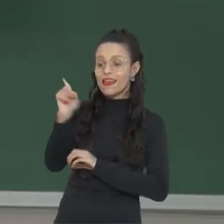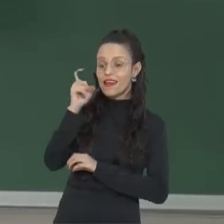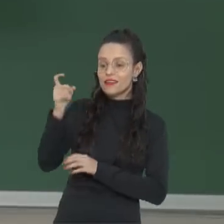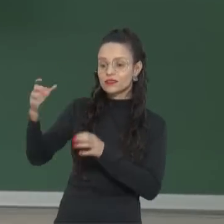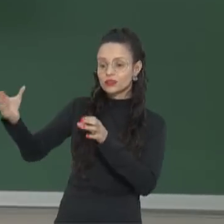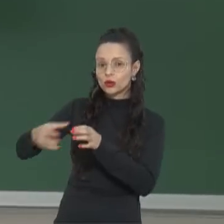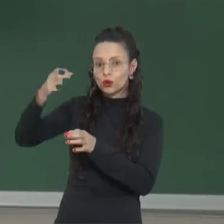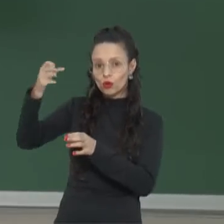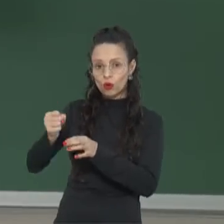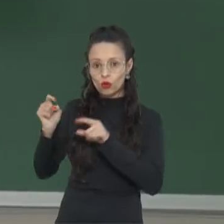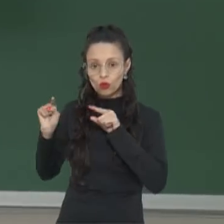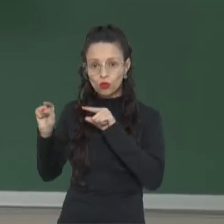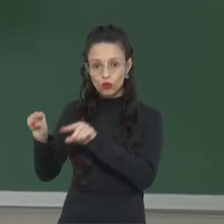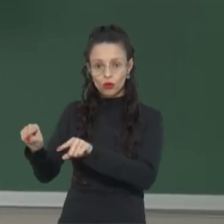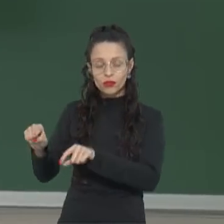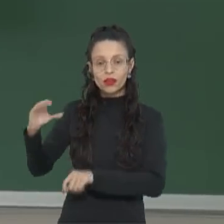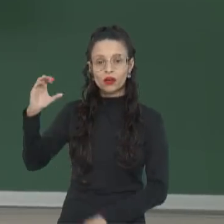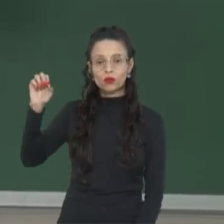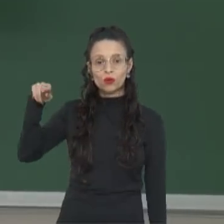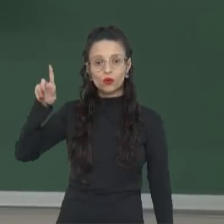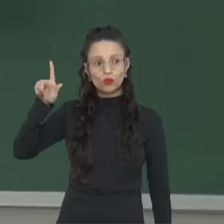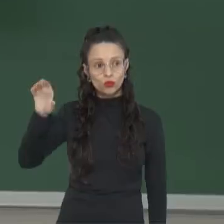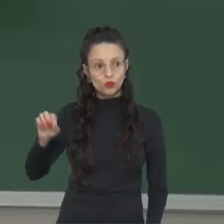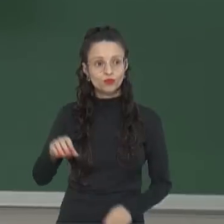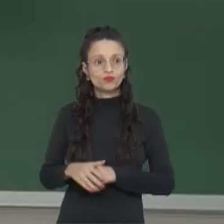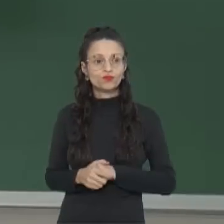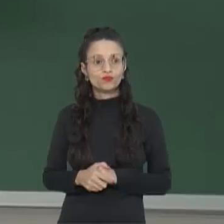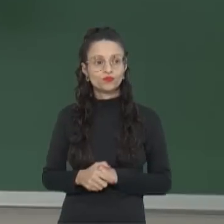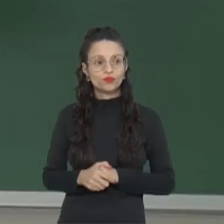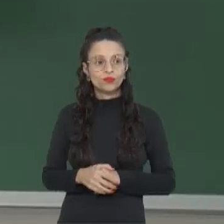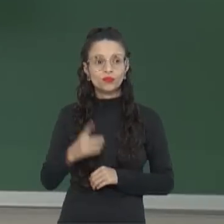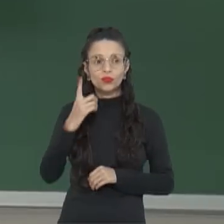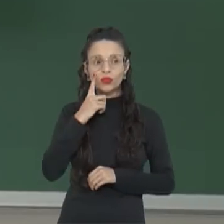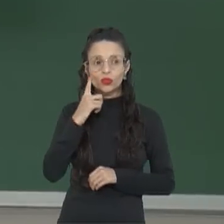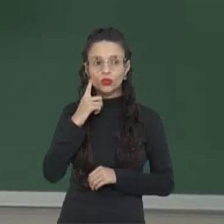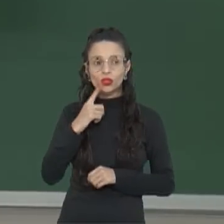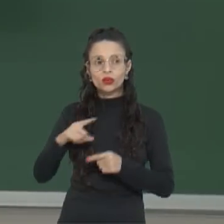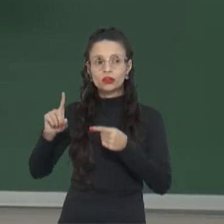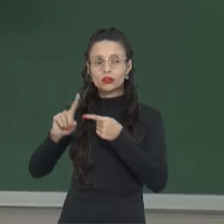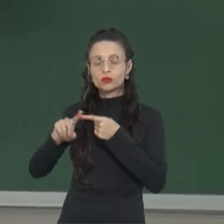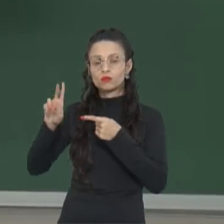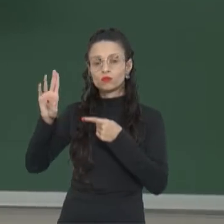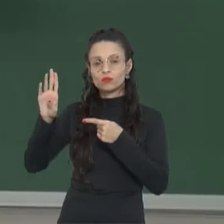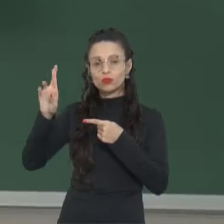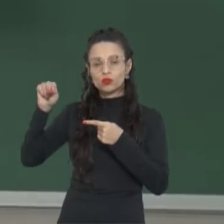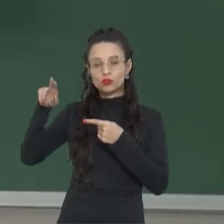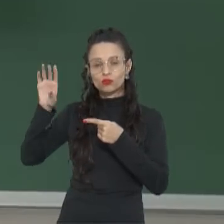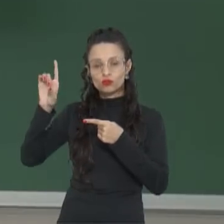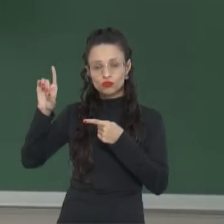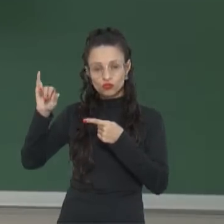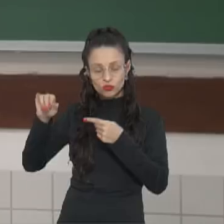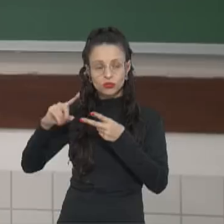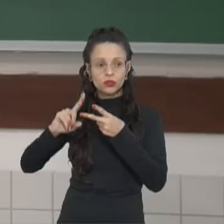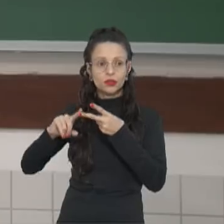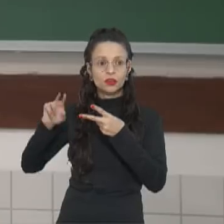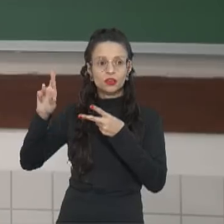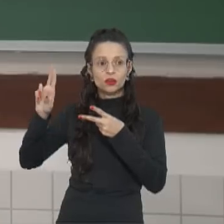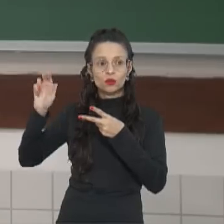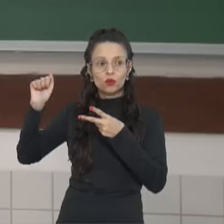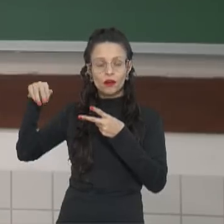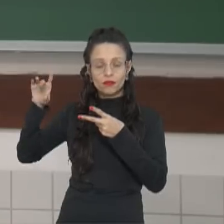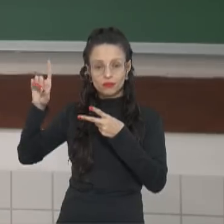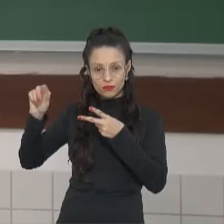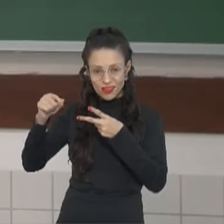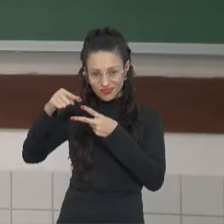que se tornou independente no ano de 60, e Burundi e Ruanda, que se tornaram independentes em 62. Aliás,